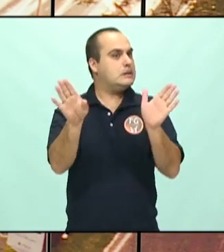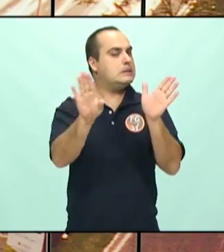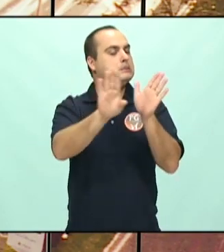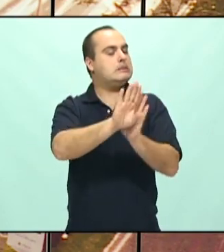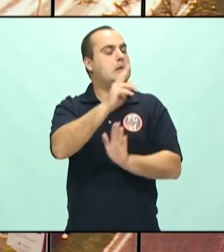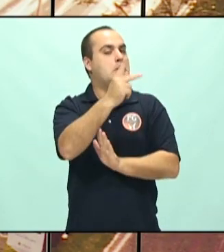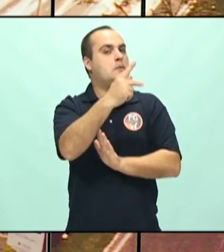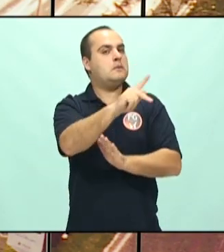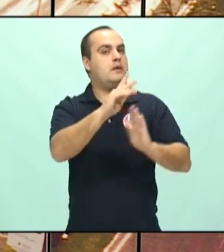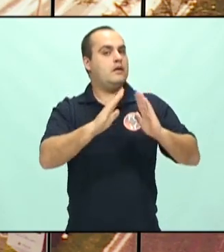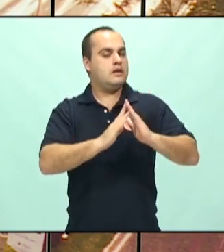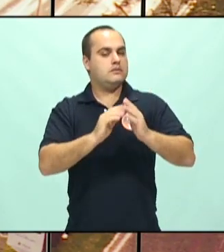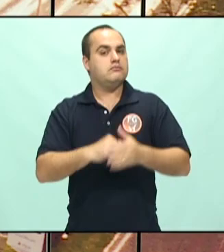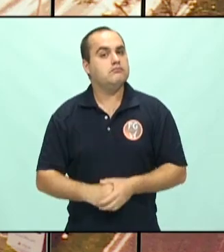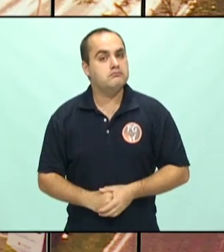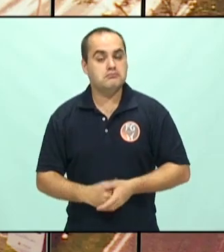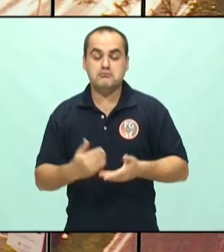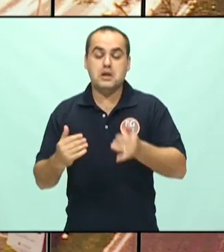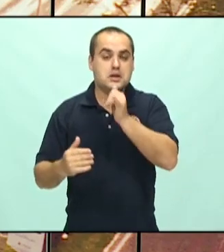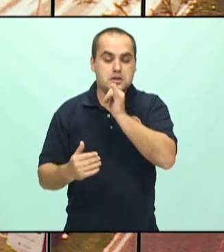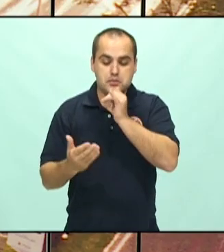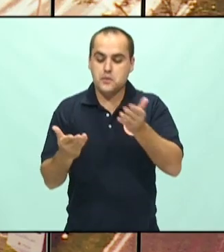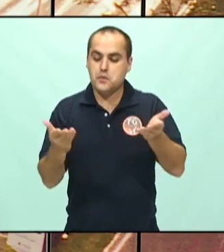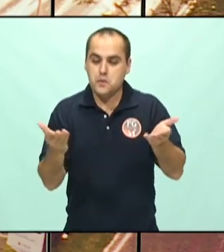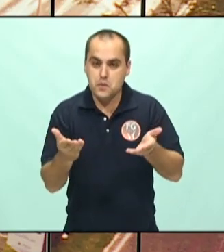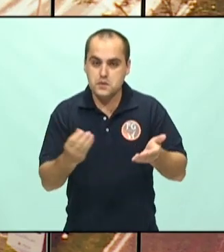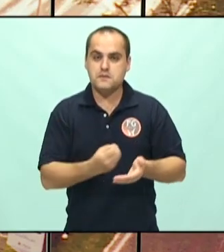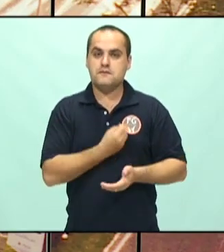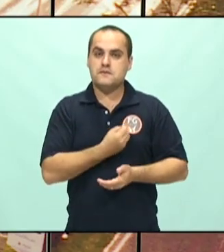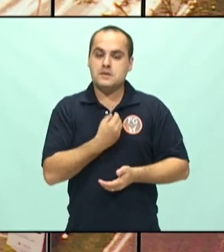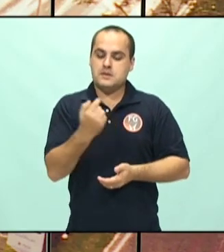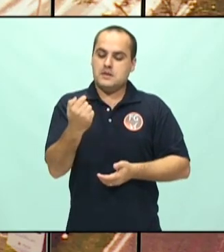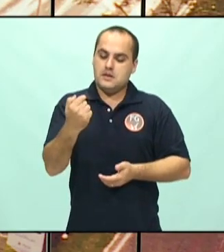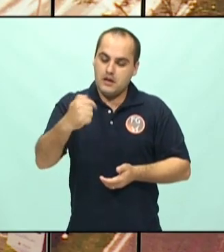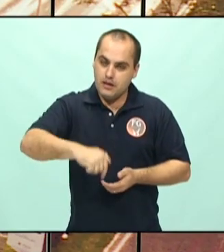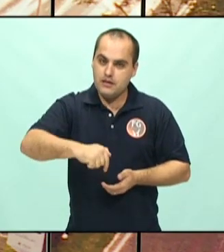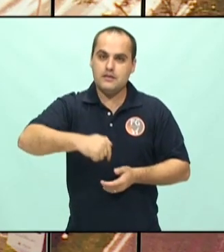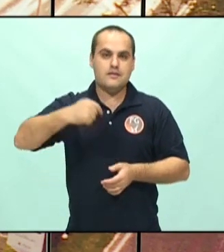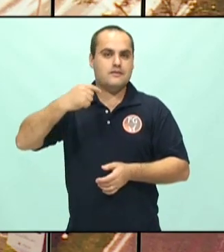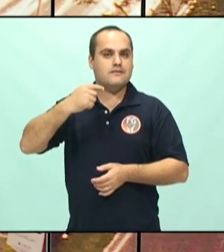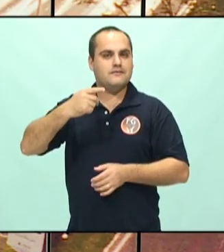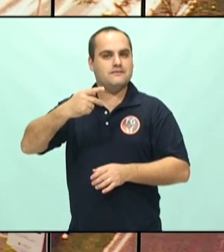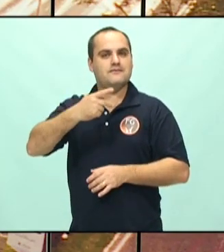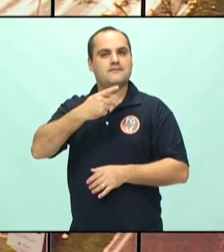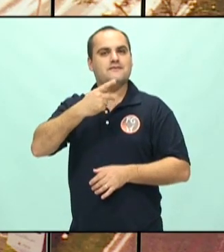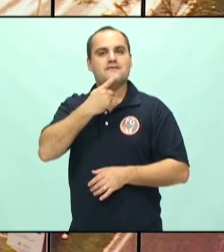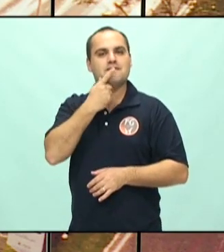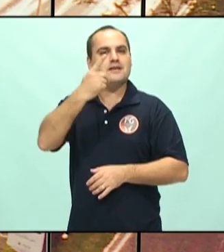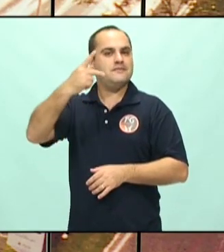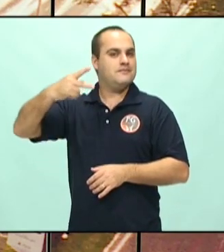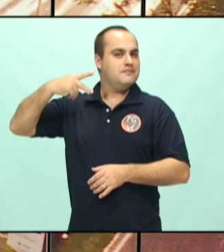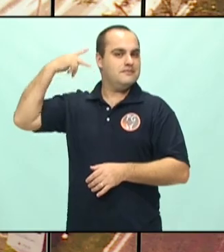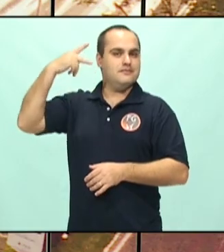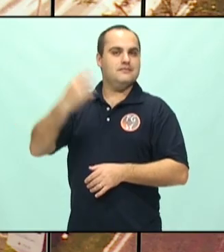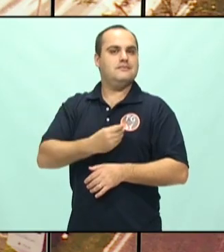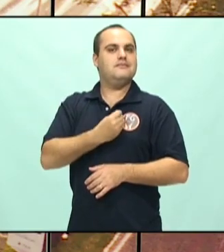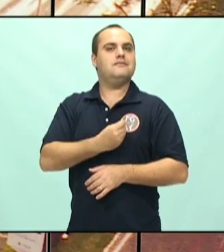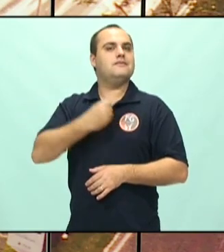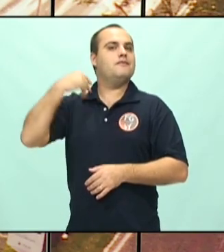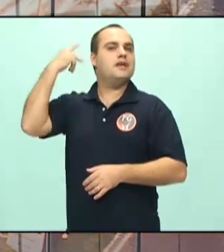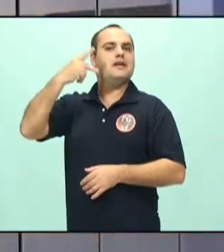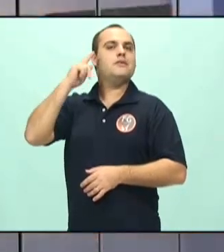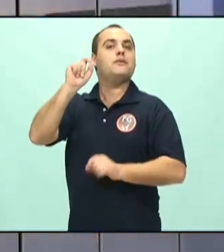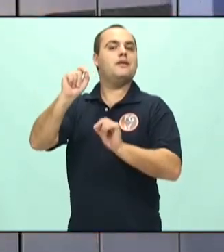informações por exemplo hoje aqui na edição do nosso programa fala o vereador temos o prazer de receber a visita do